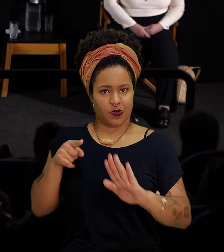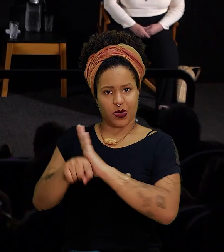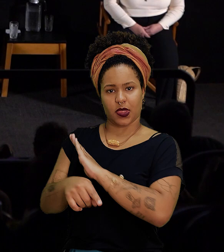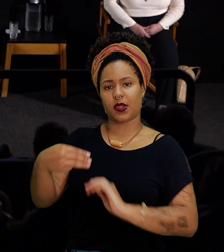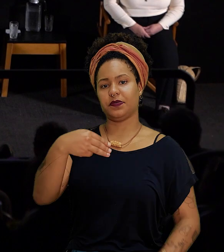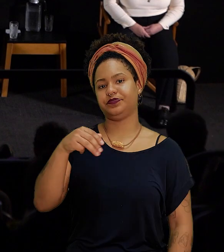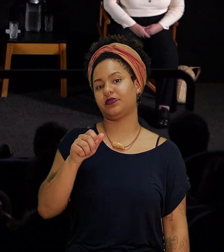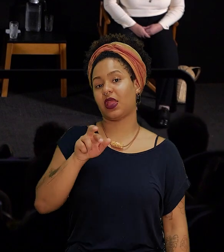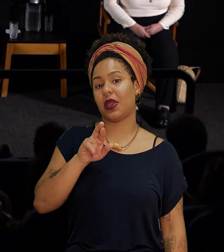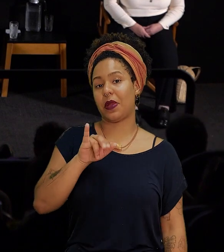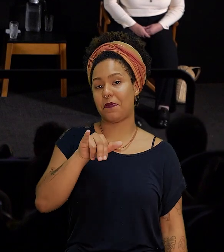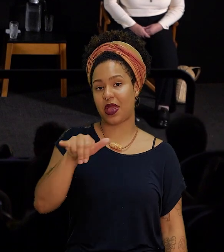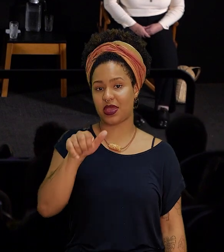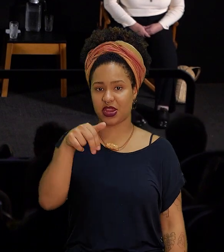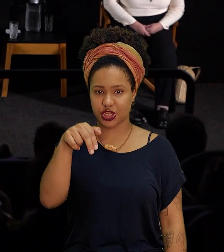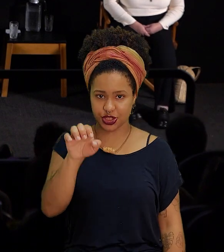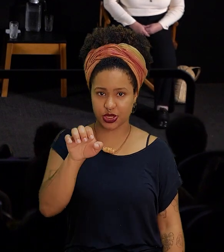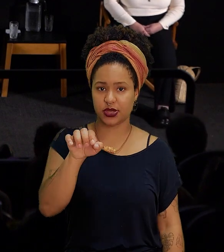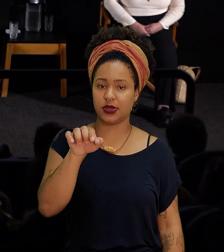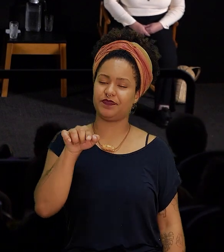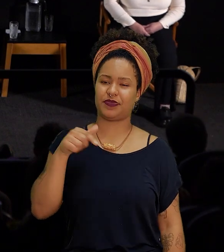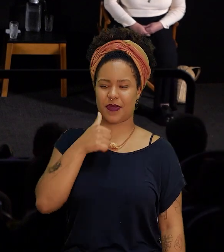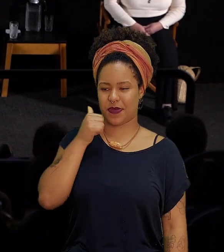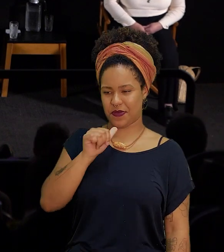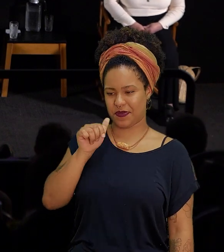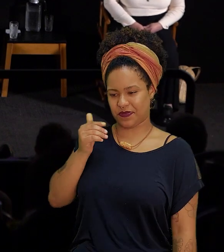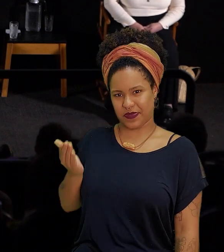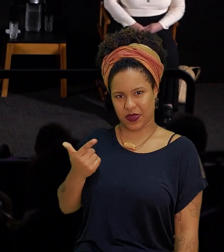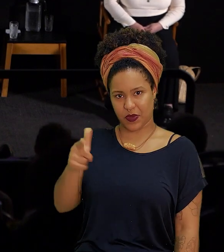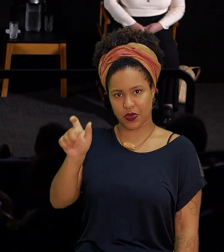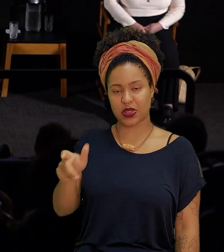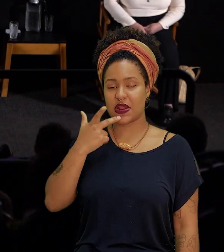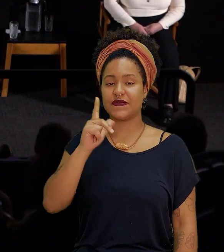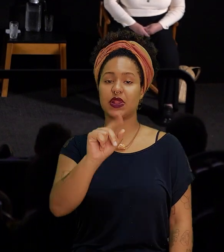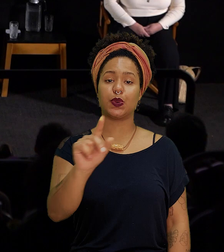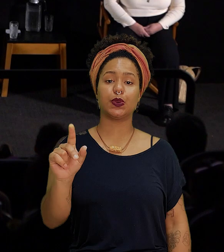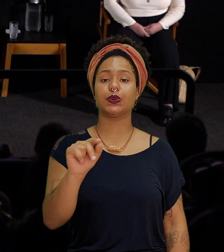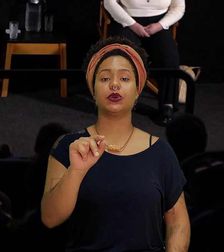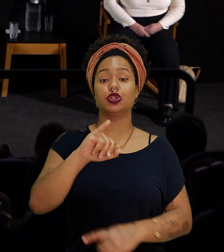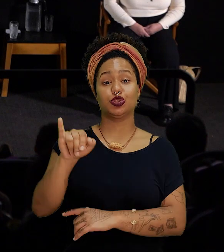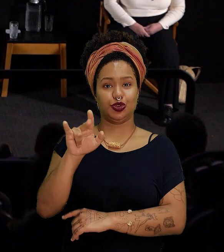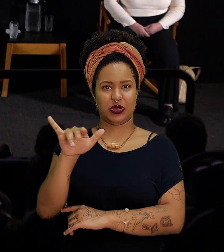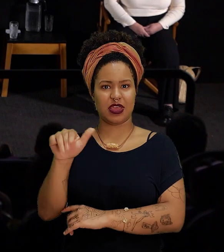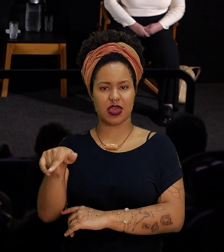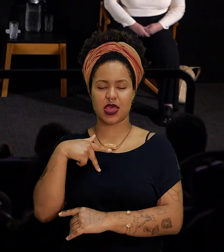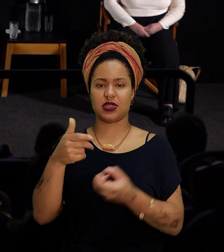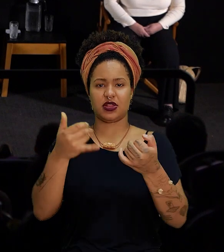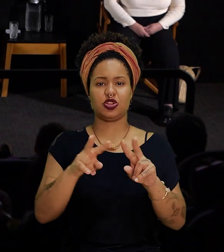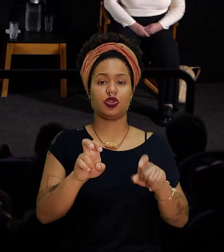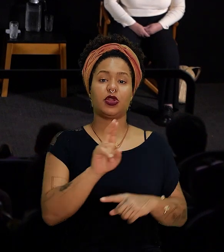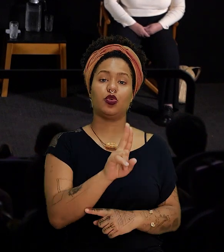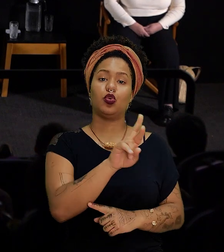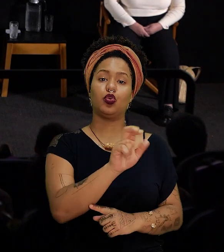perguntar para a Marijane, a Juliana citou, né, o